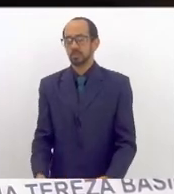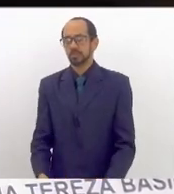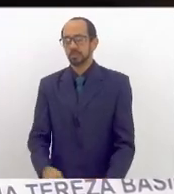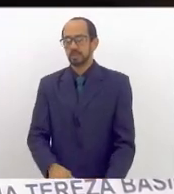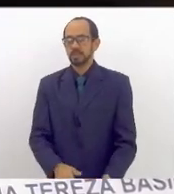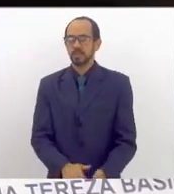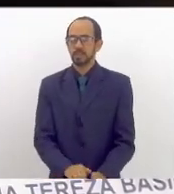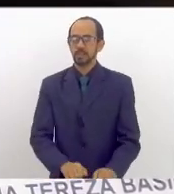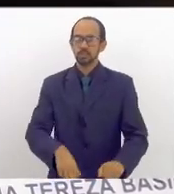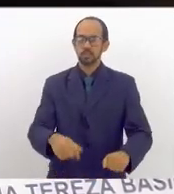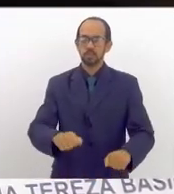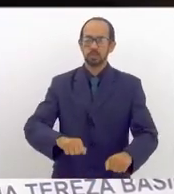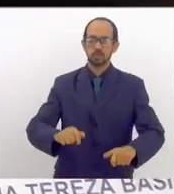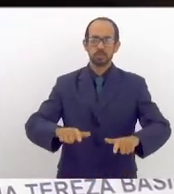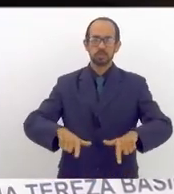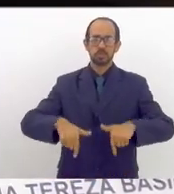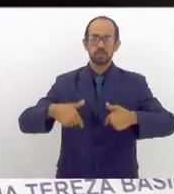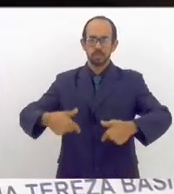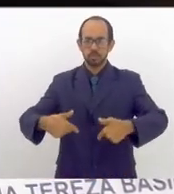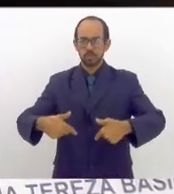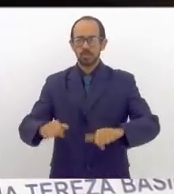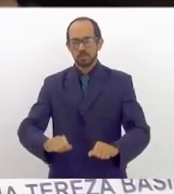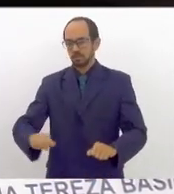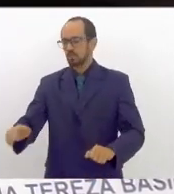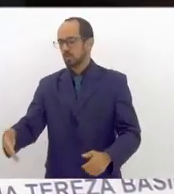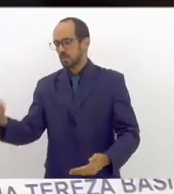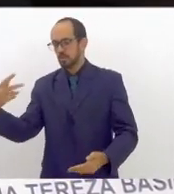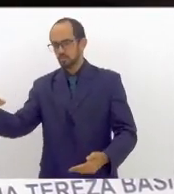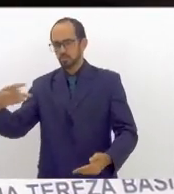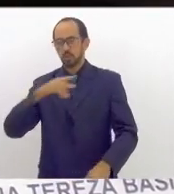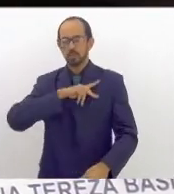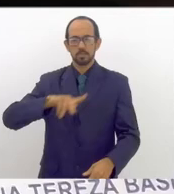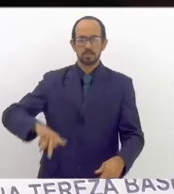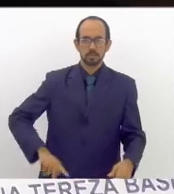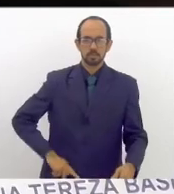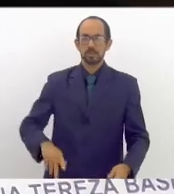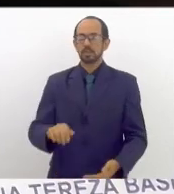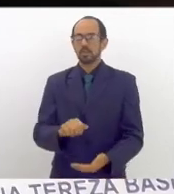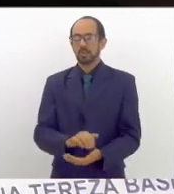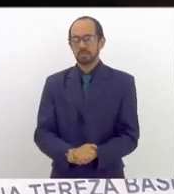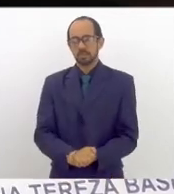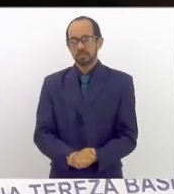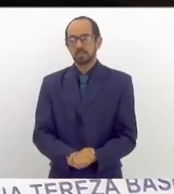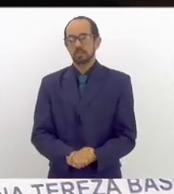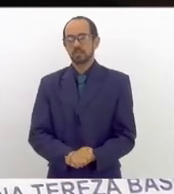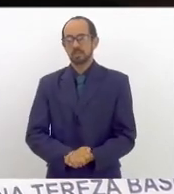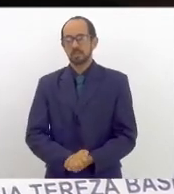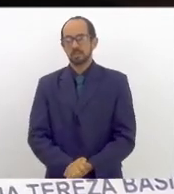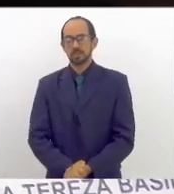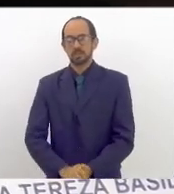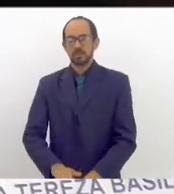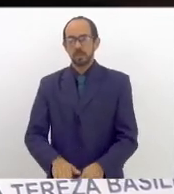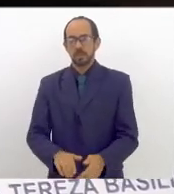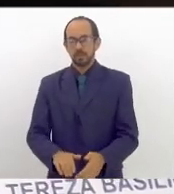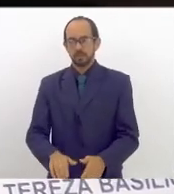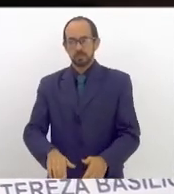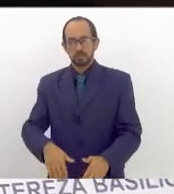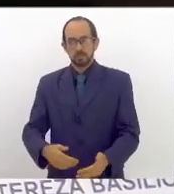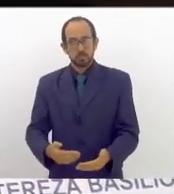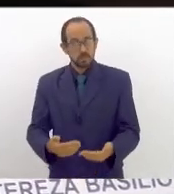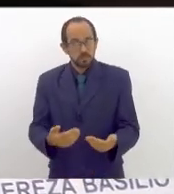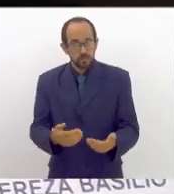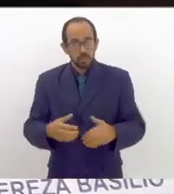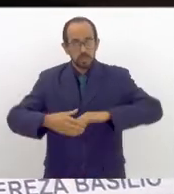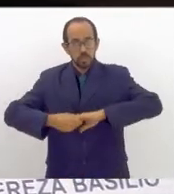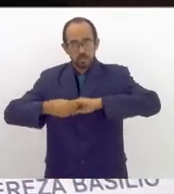legislativo carioca sobre a sua presidência sua competente presidência eu queria que saudar